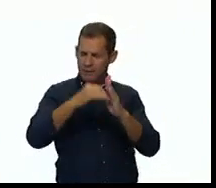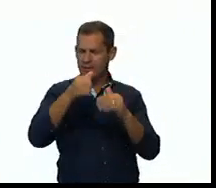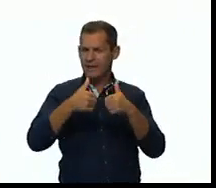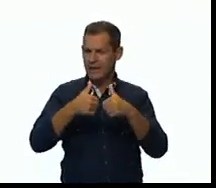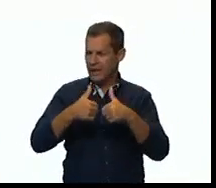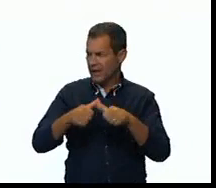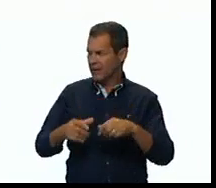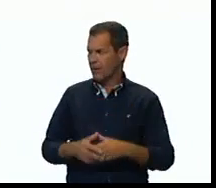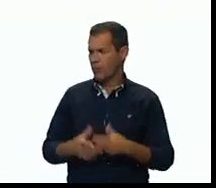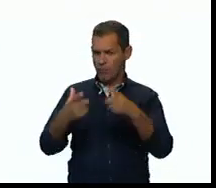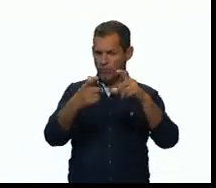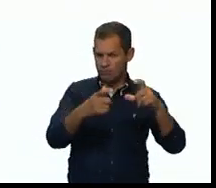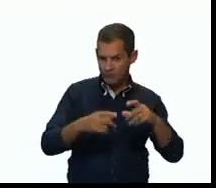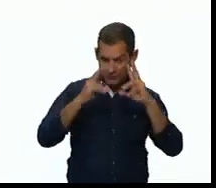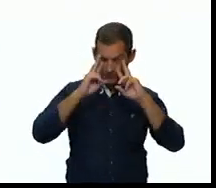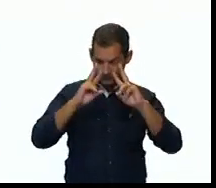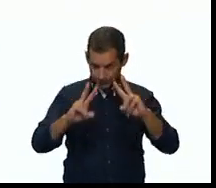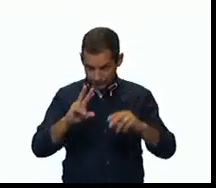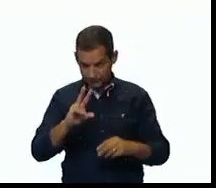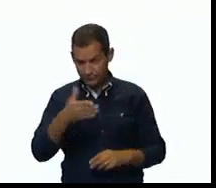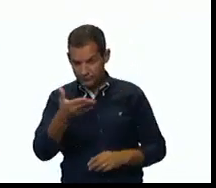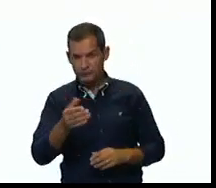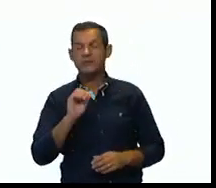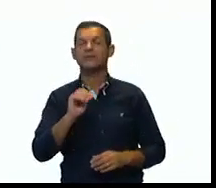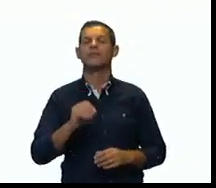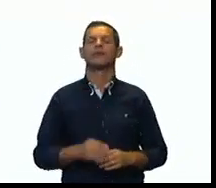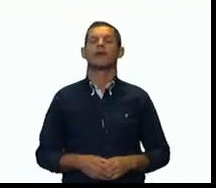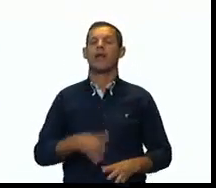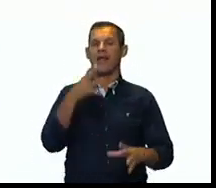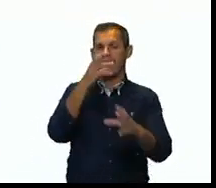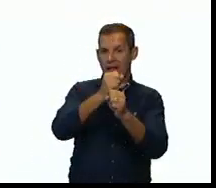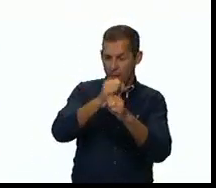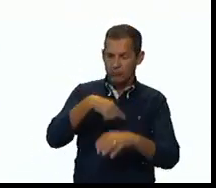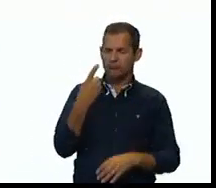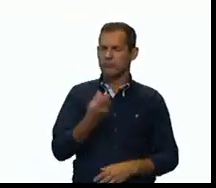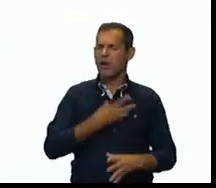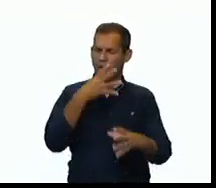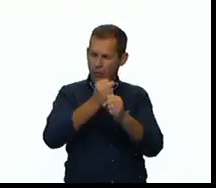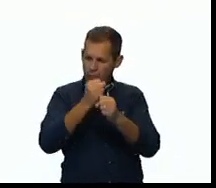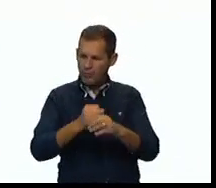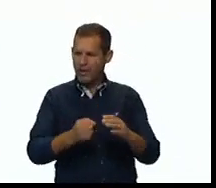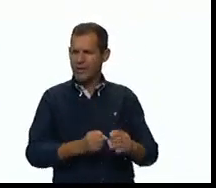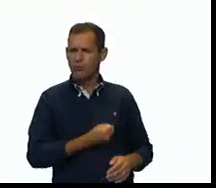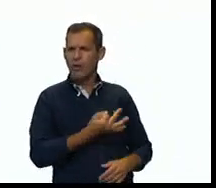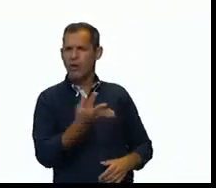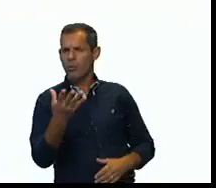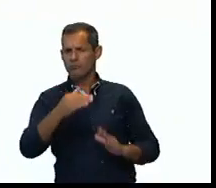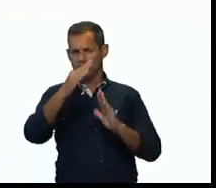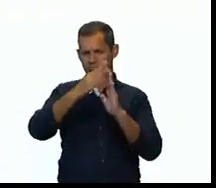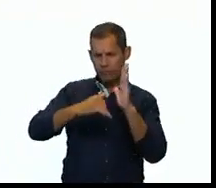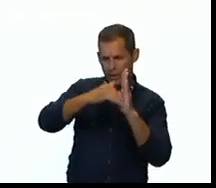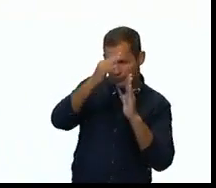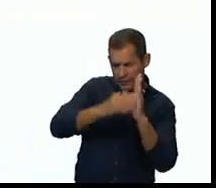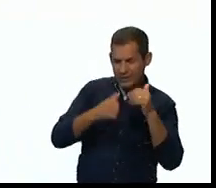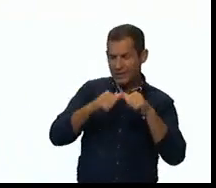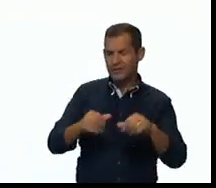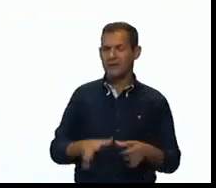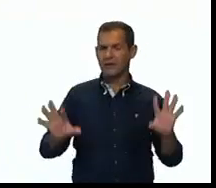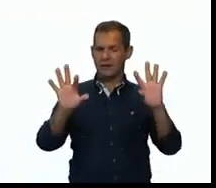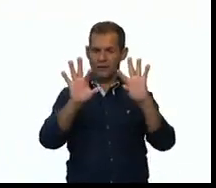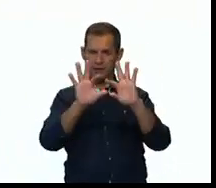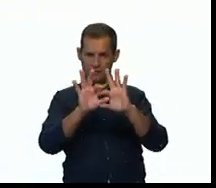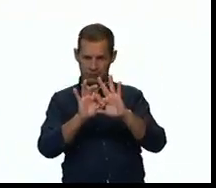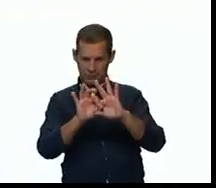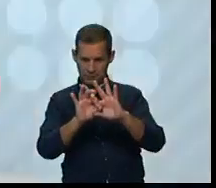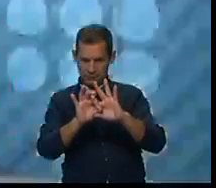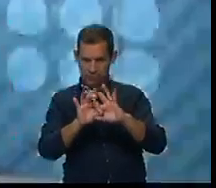essa região. Observe, então, que o cálculo para a gente calcular essa quantidade de tinta, ele está